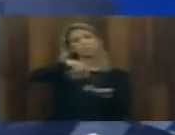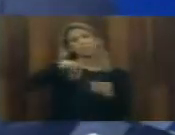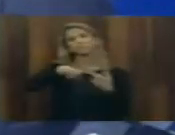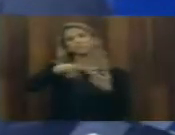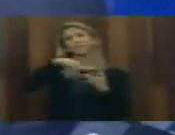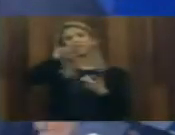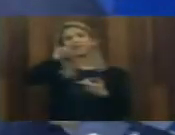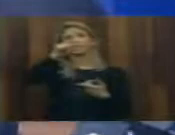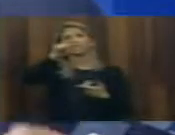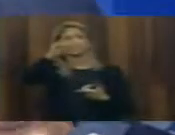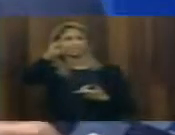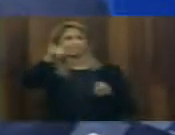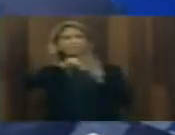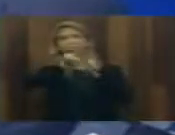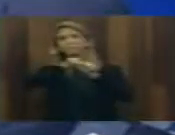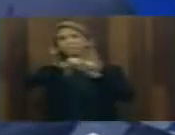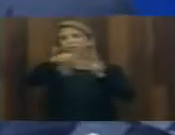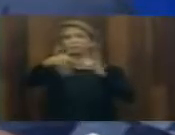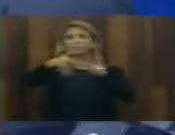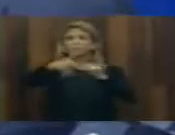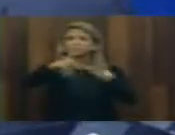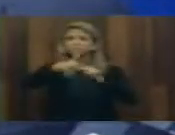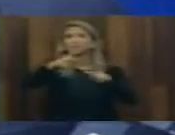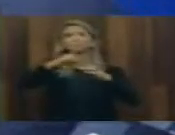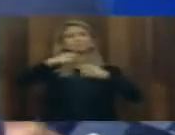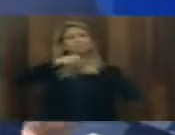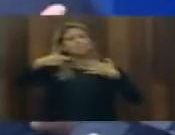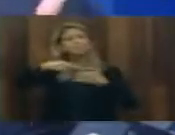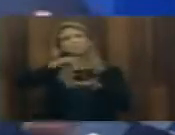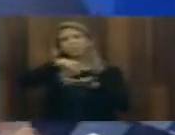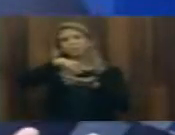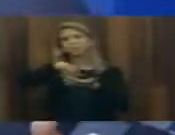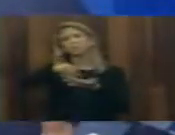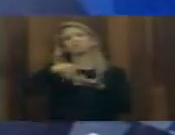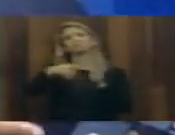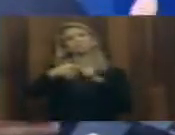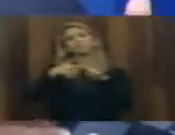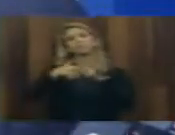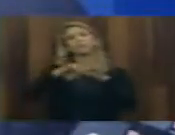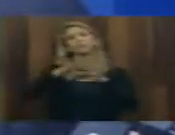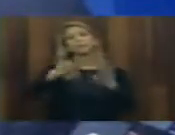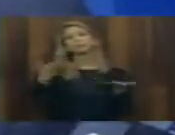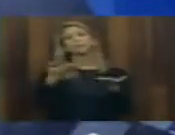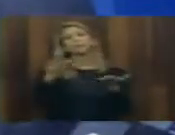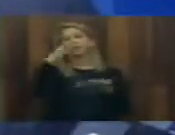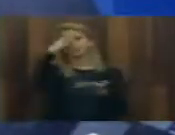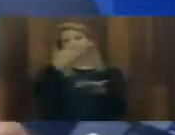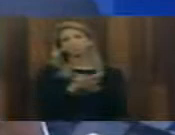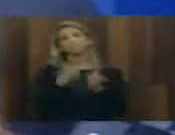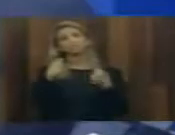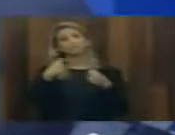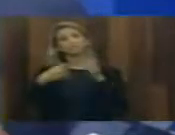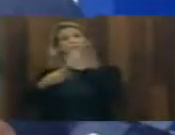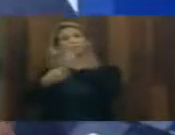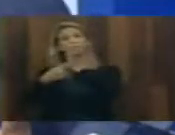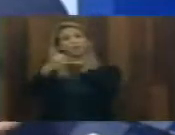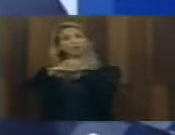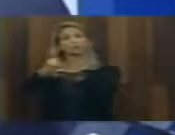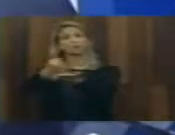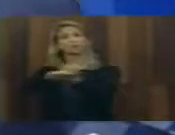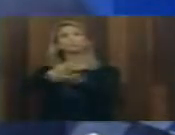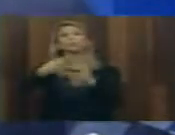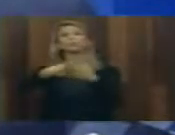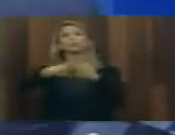APAE nesse terreno. É importante o prefeito faça aqui essa cobrança ao prefeito, que possa encaminhar esse documento ao cartório, para que a APAE tenha o